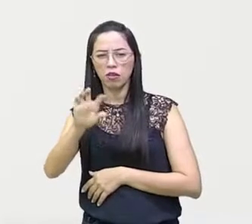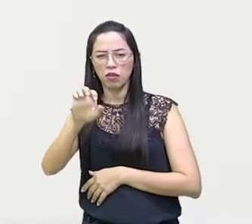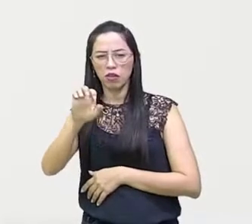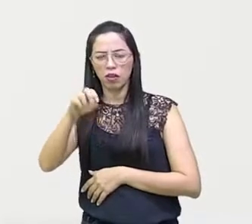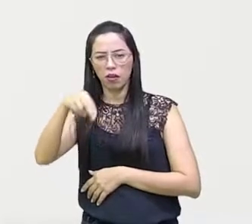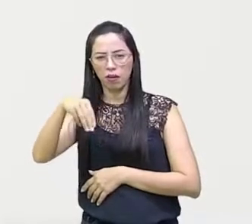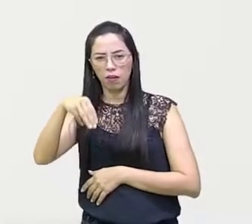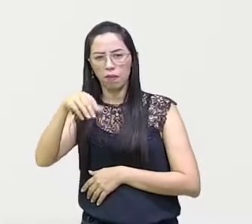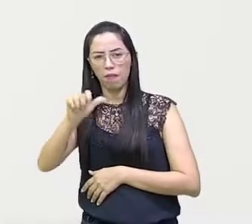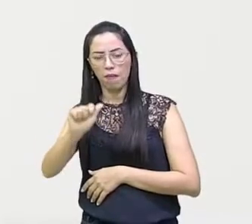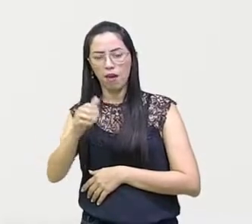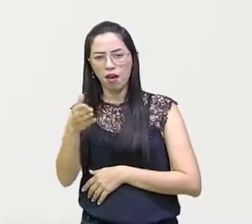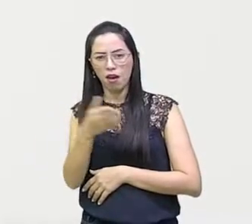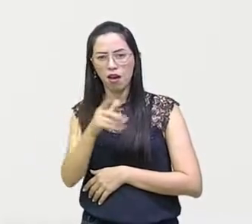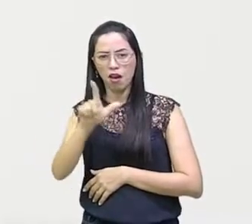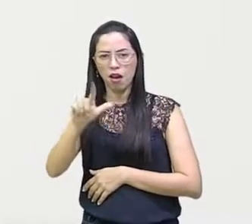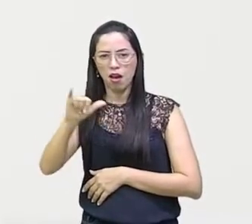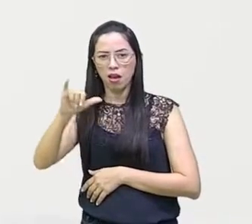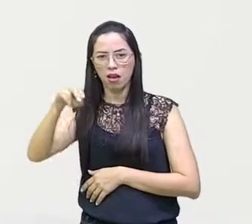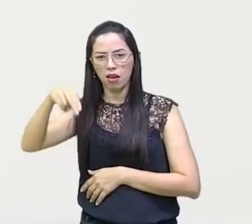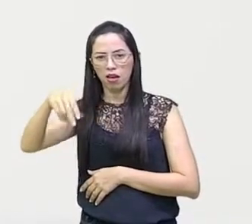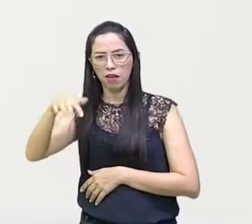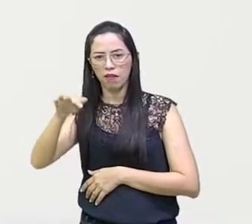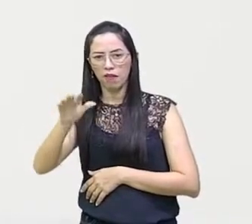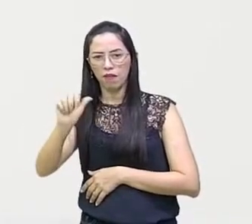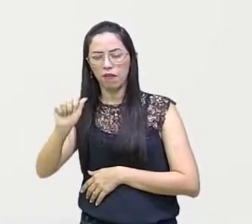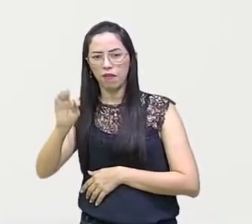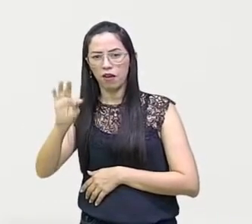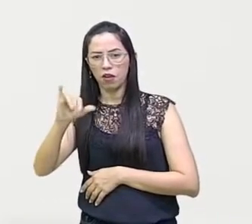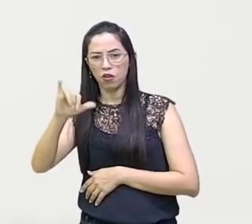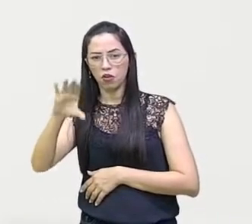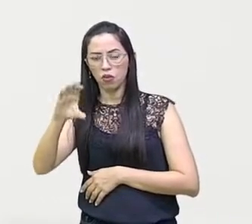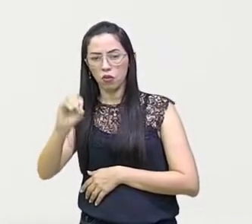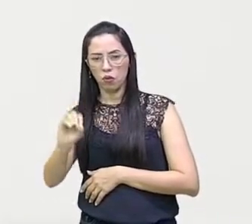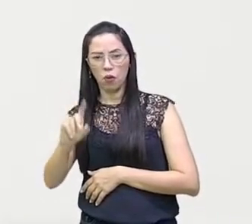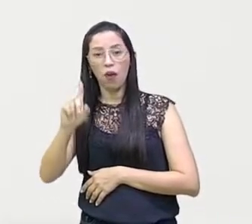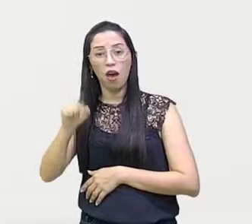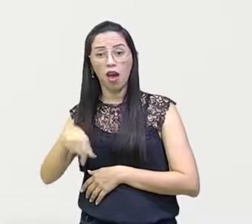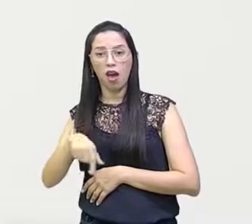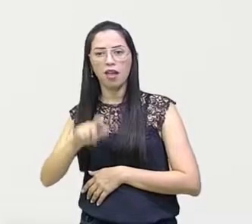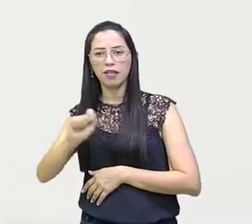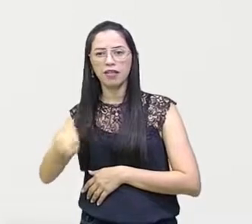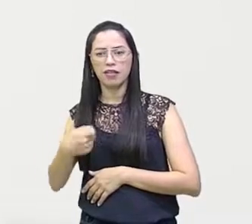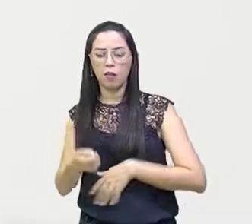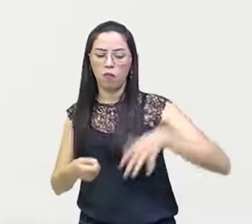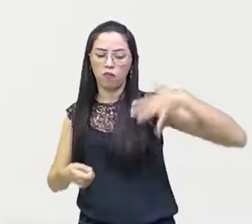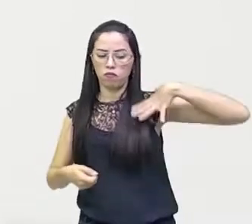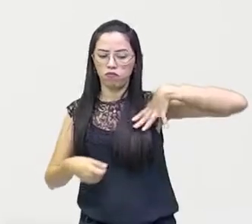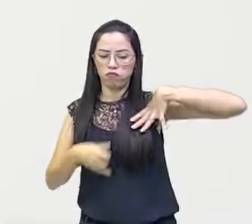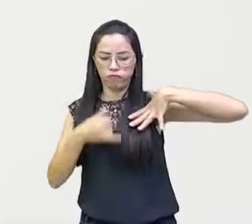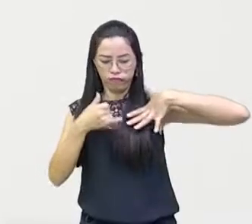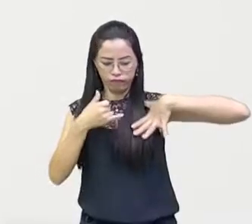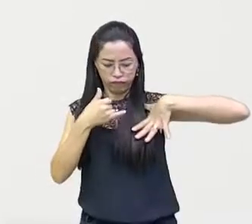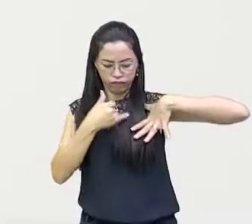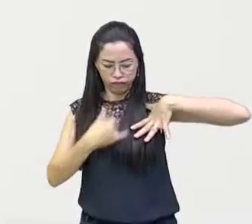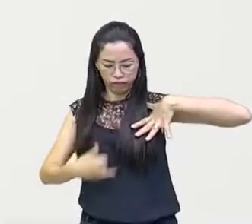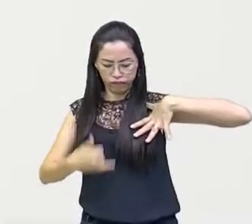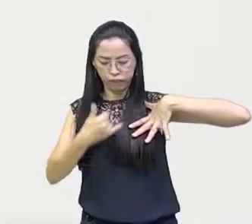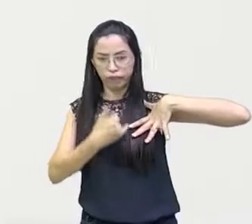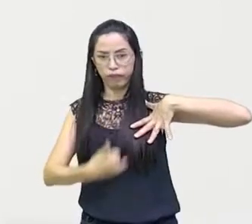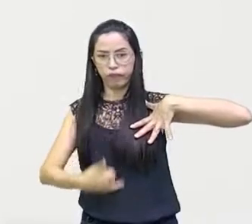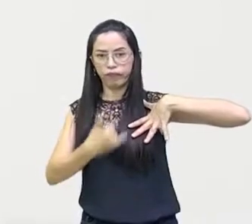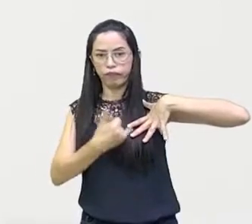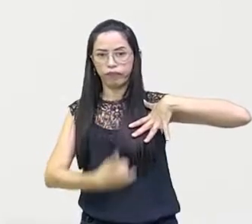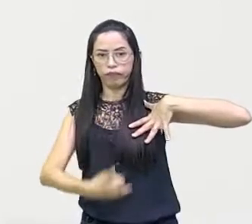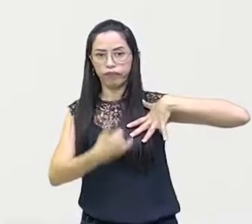linfático. Ele é importante componente do sistema imunológico. O imunológico que ele fala é aquele que protege